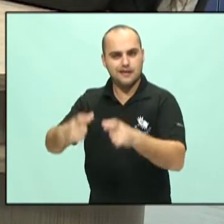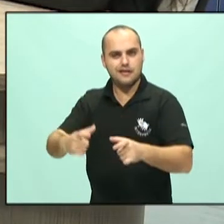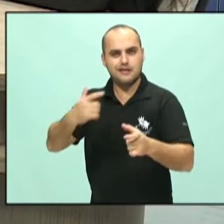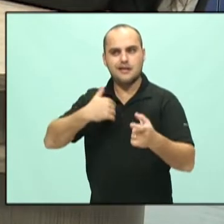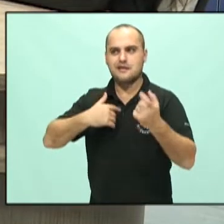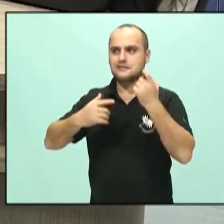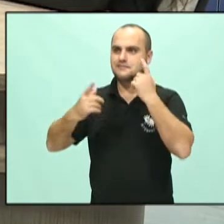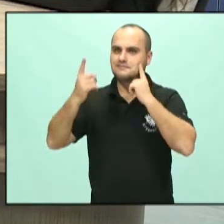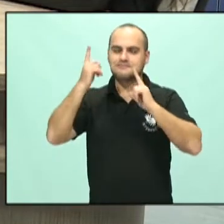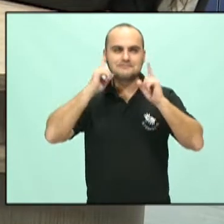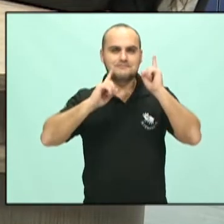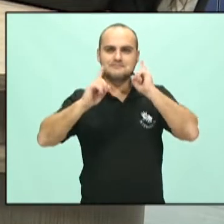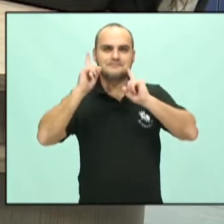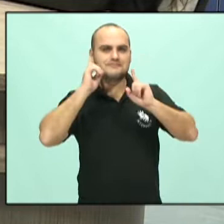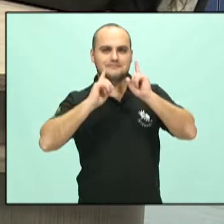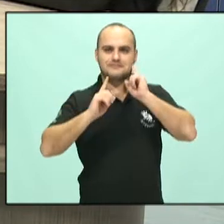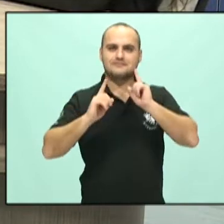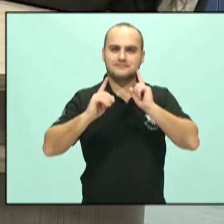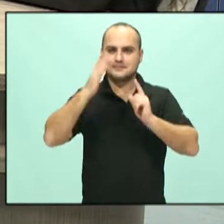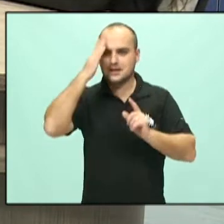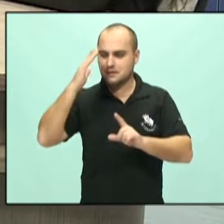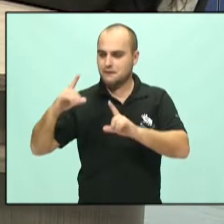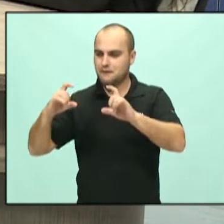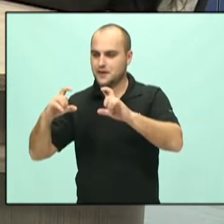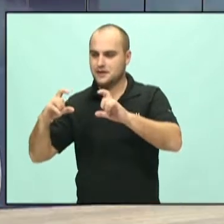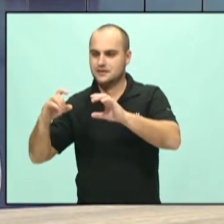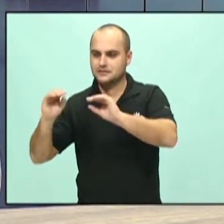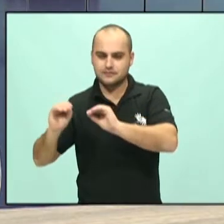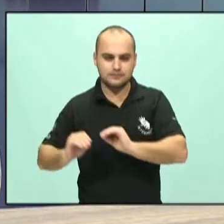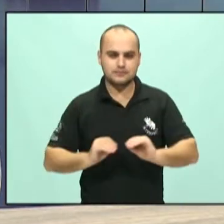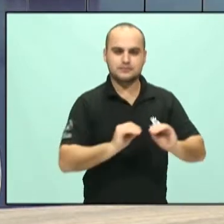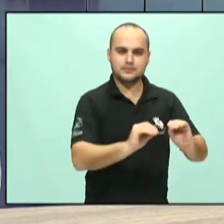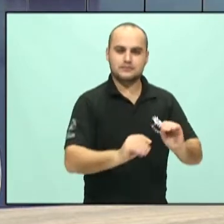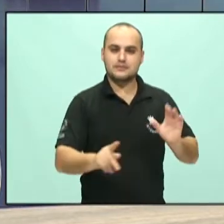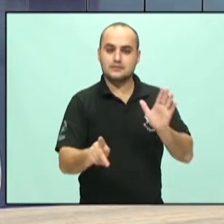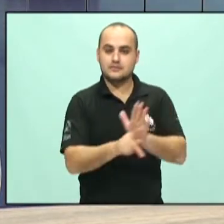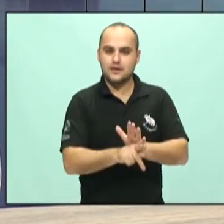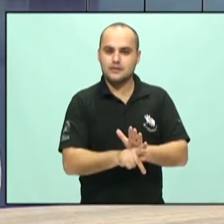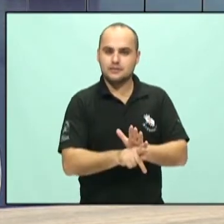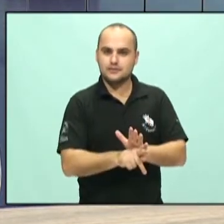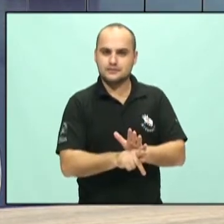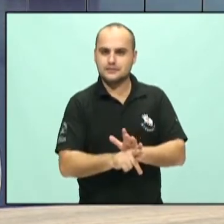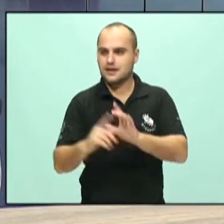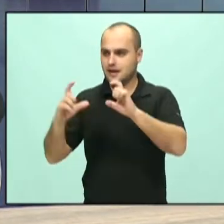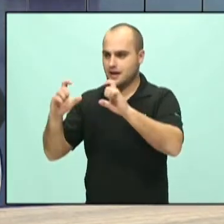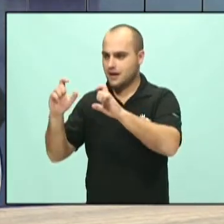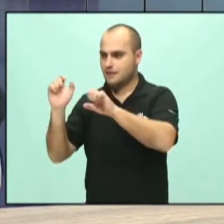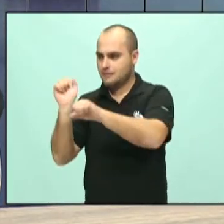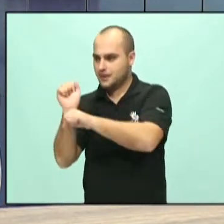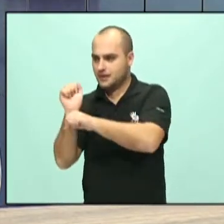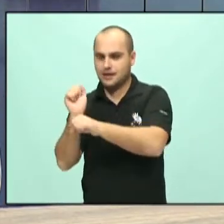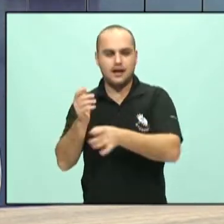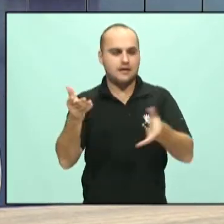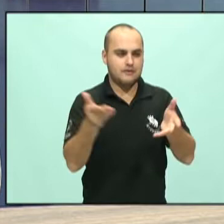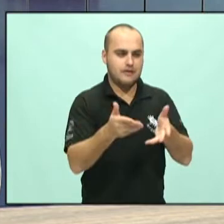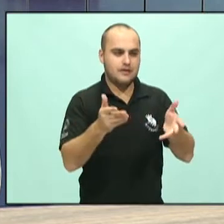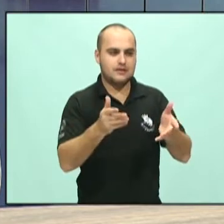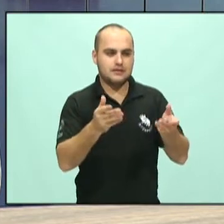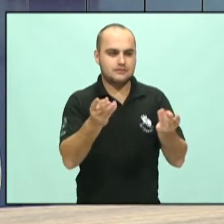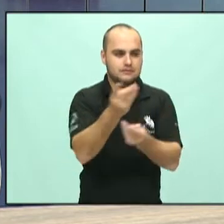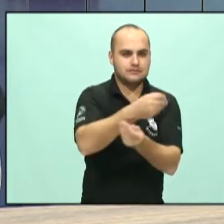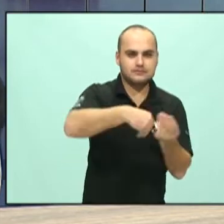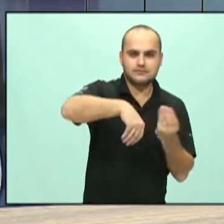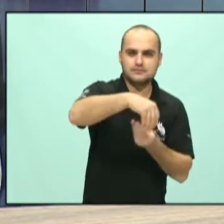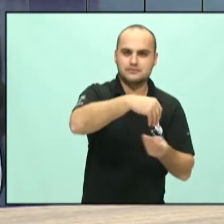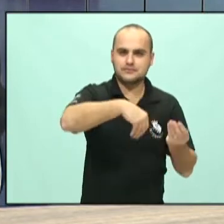Opa, eu acho que isso aqui é a extensão da fotografia, né? Vou trabalhar o meu olhar numa coisa que se mexe agora. Então, eu me apaixonei